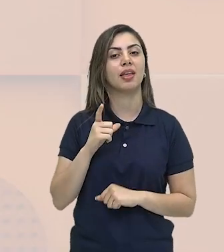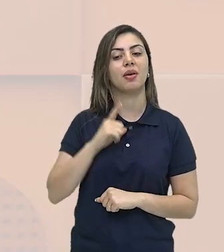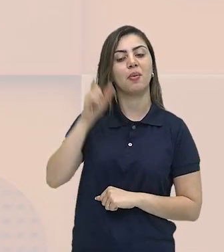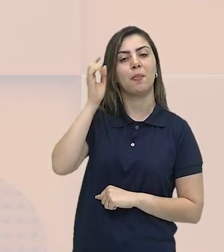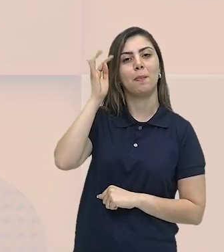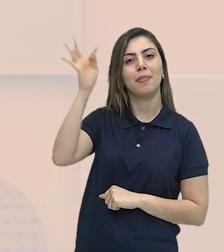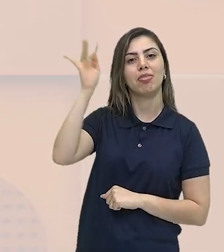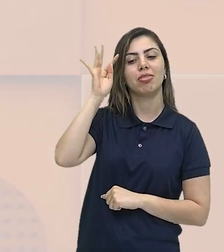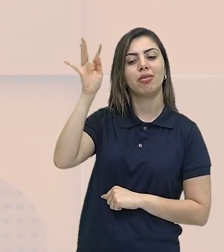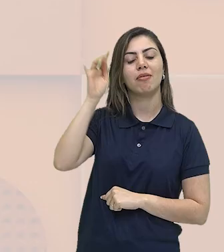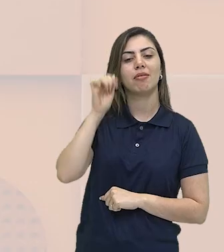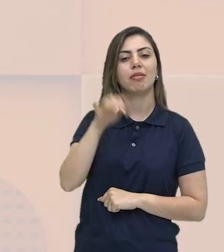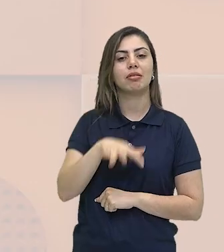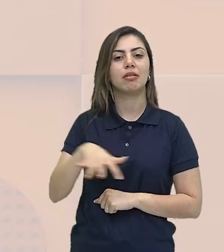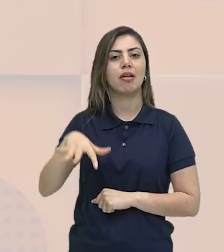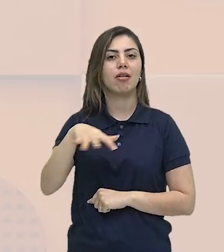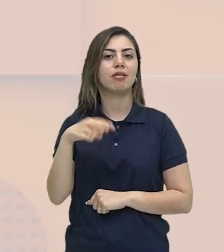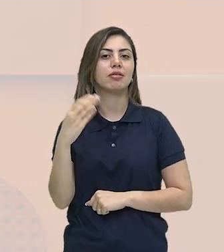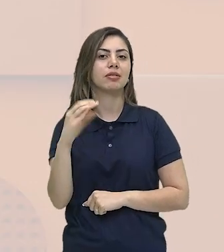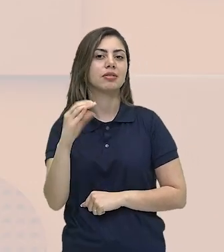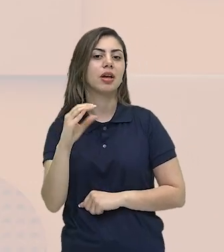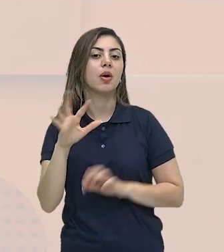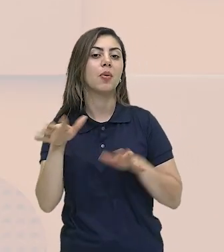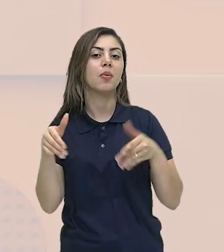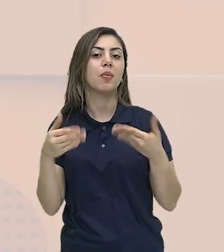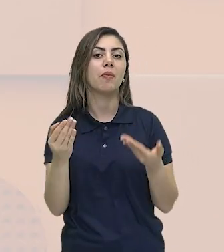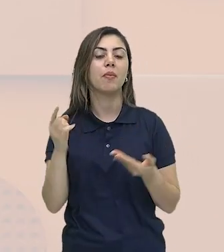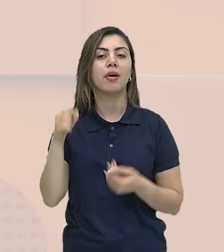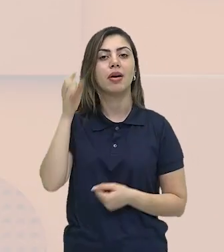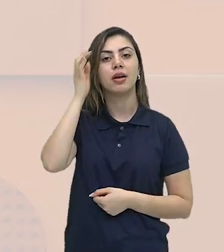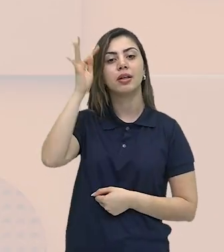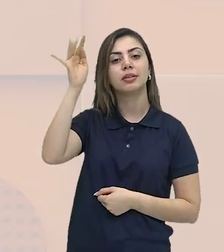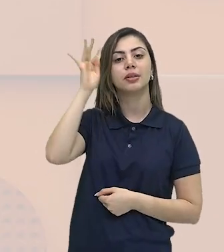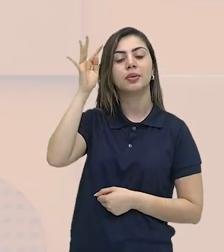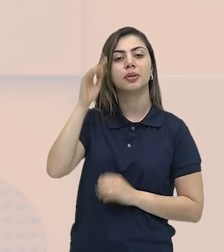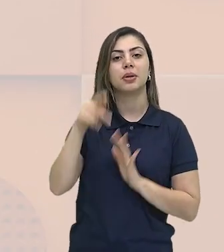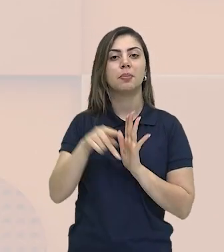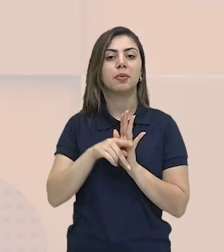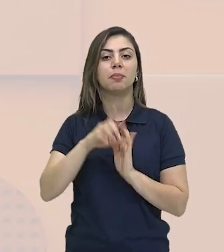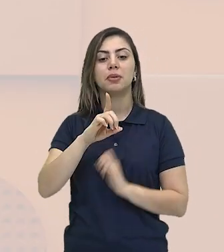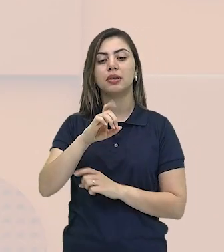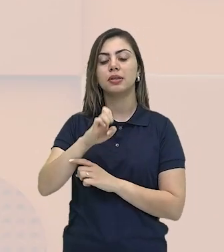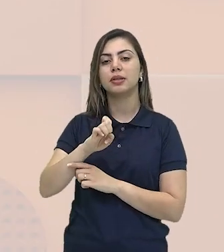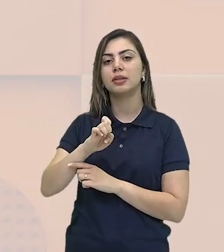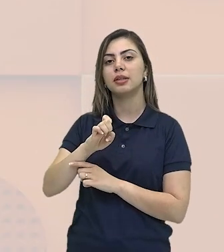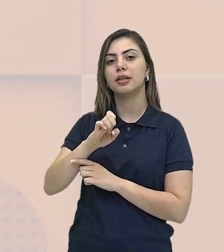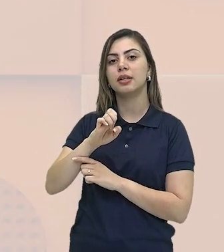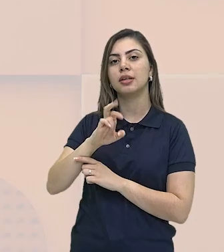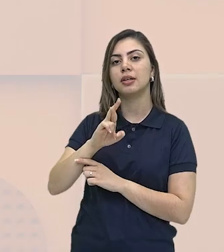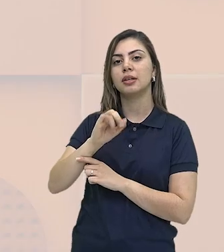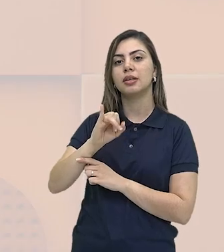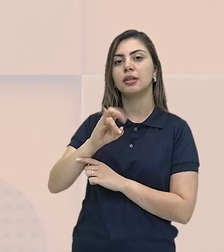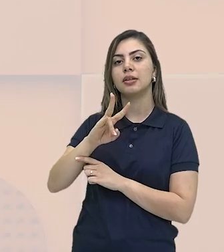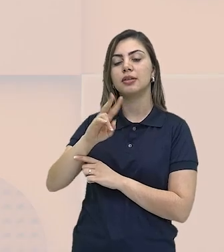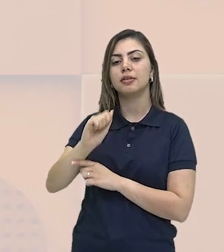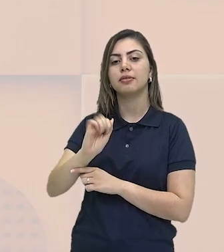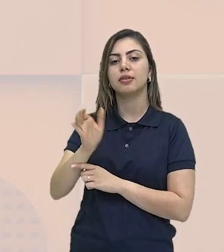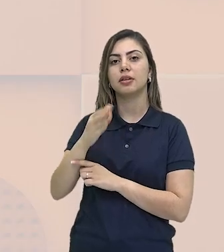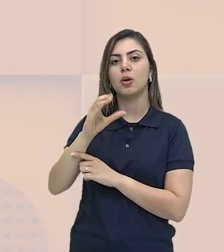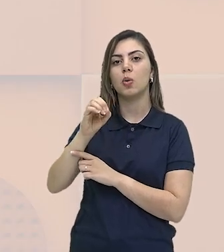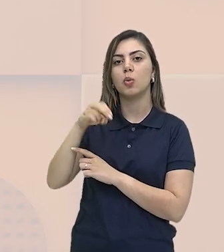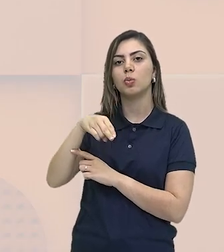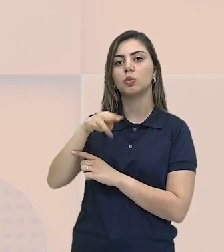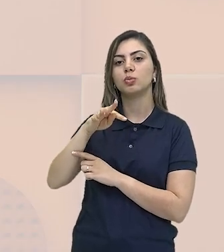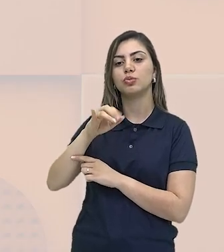da ciência, que é a teoria da deriva continental. Essa teoria que veio